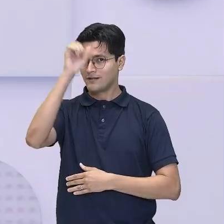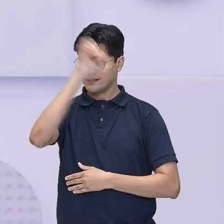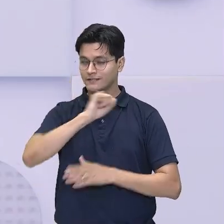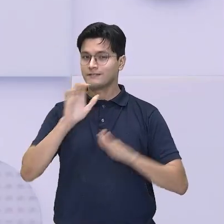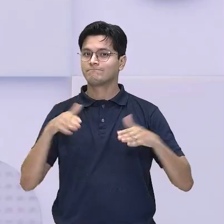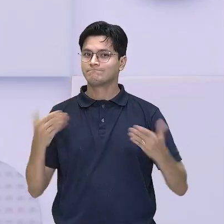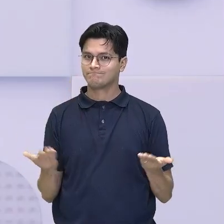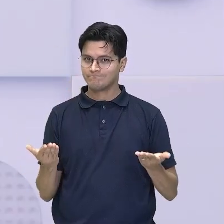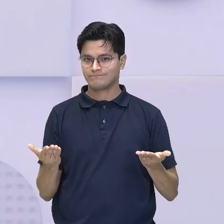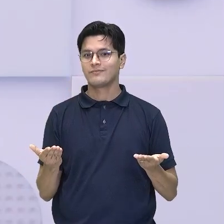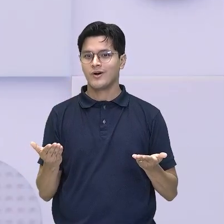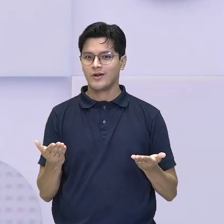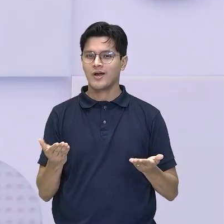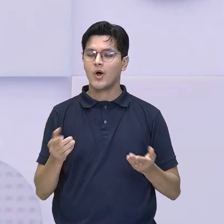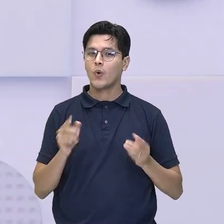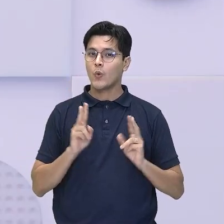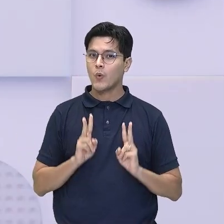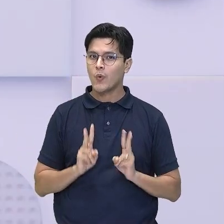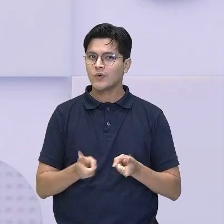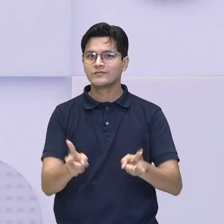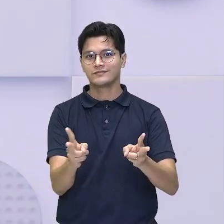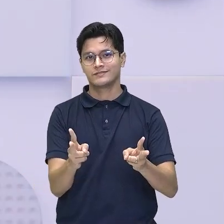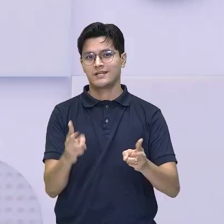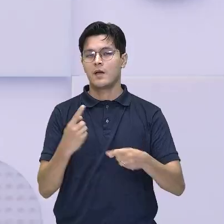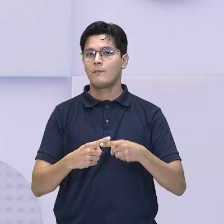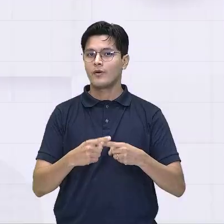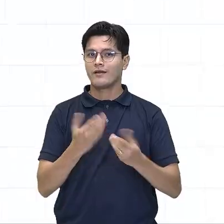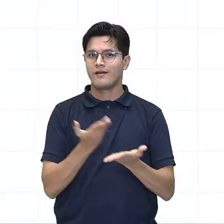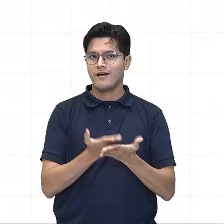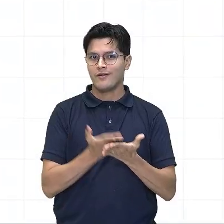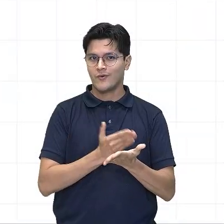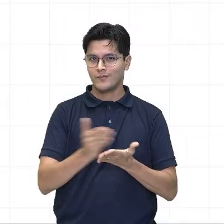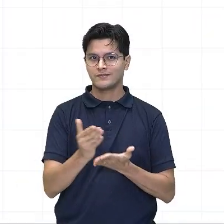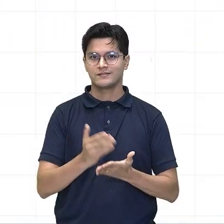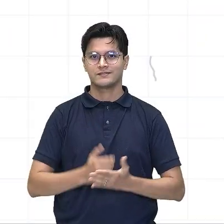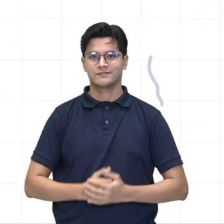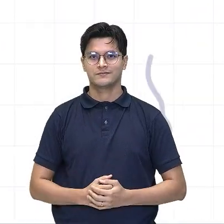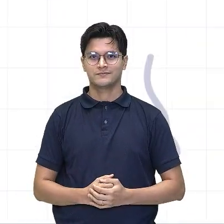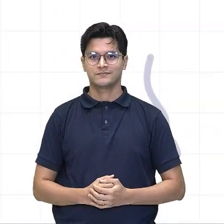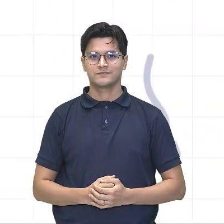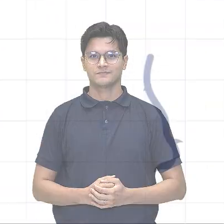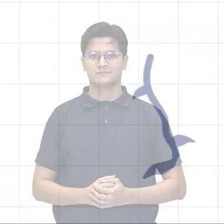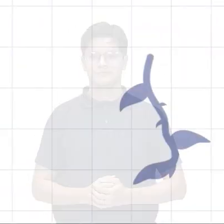vamos adiante, vamos em frente, porque essa aula vai começar.